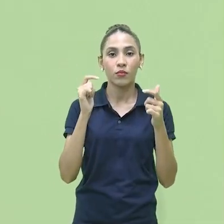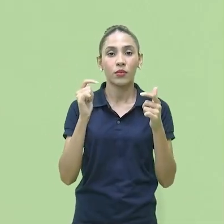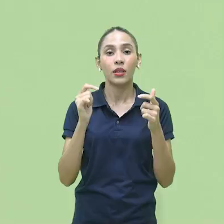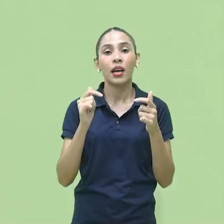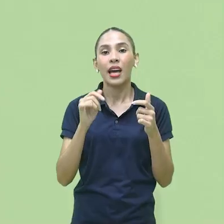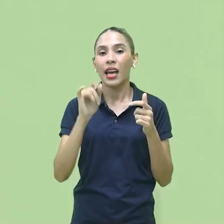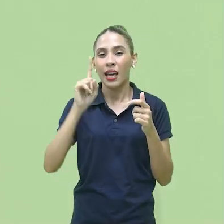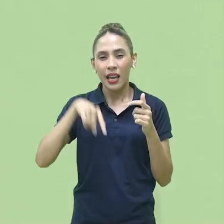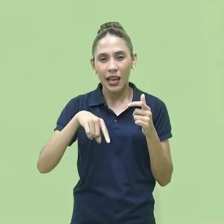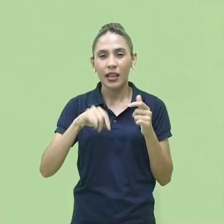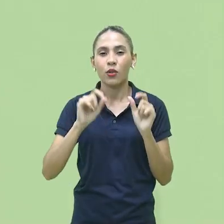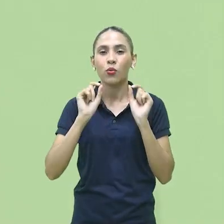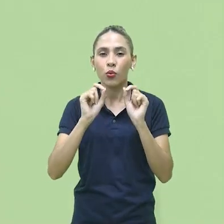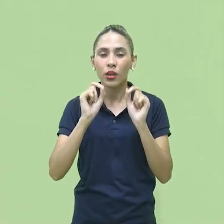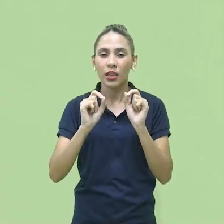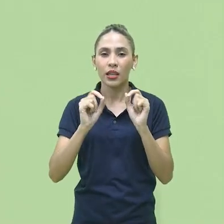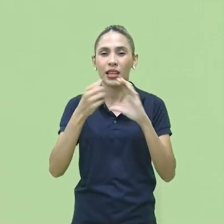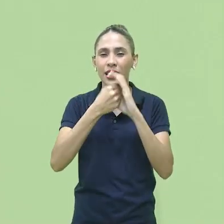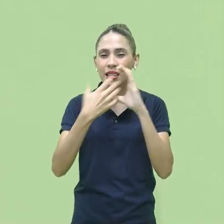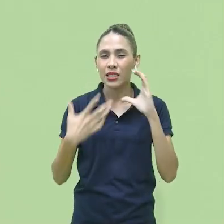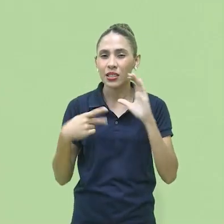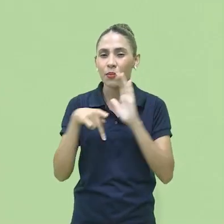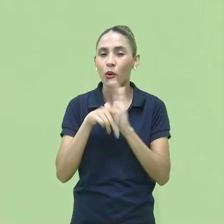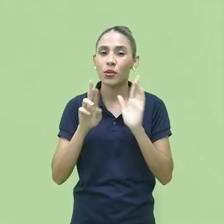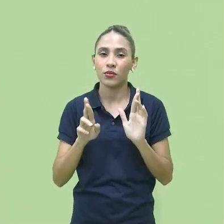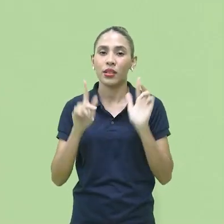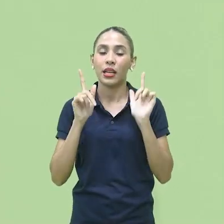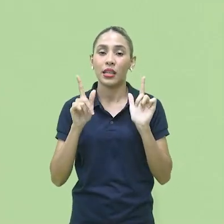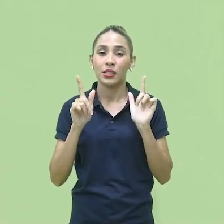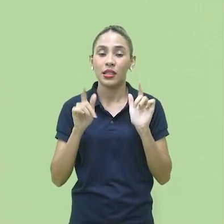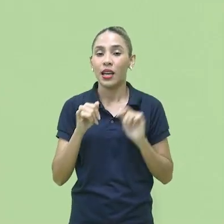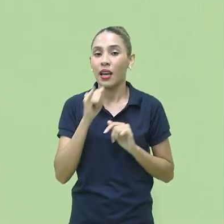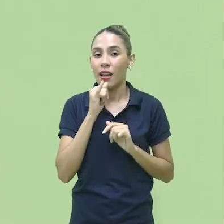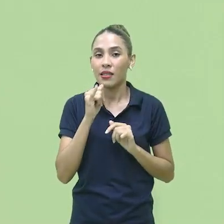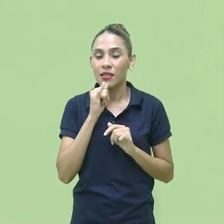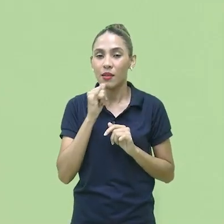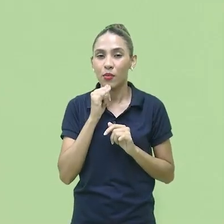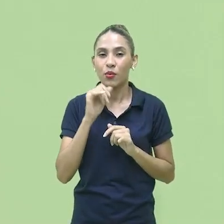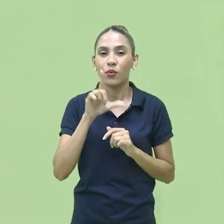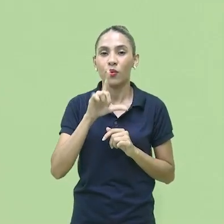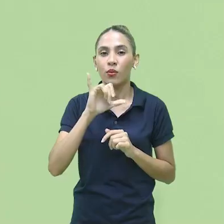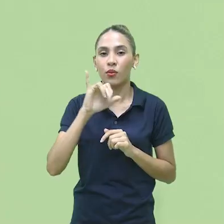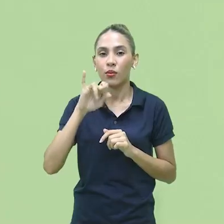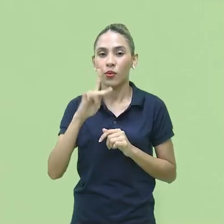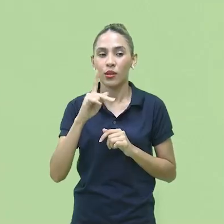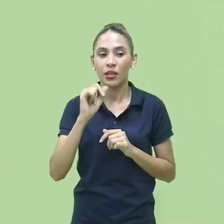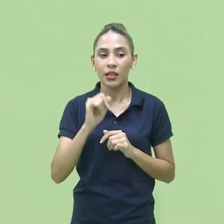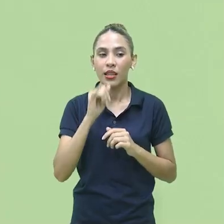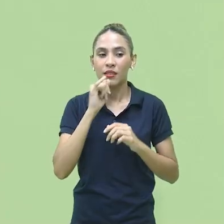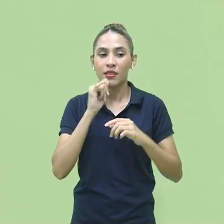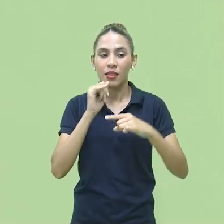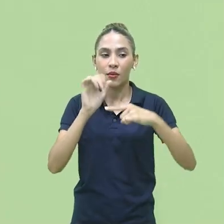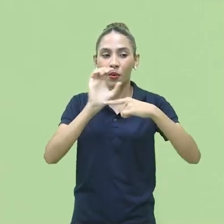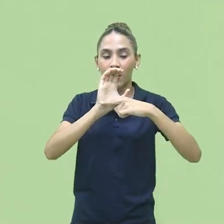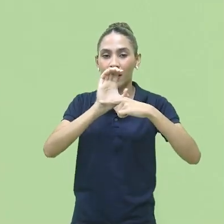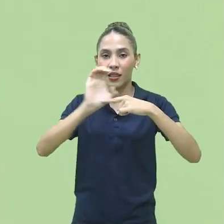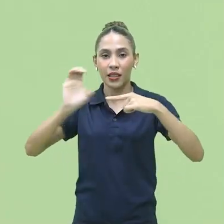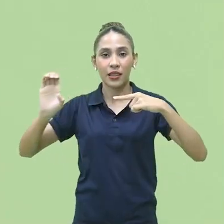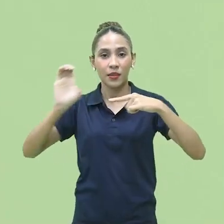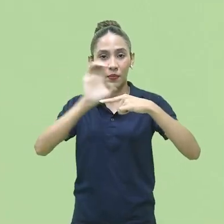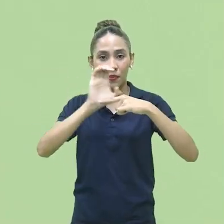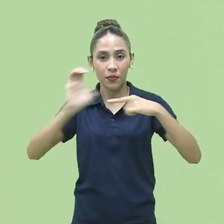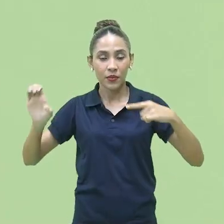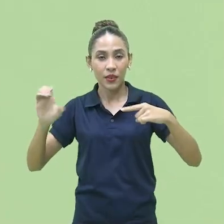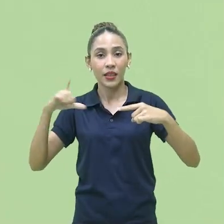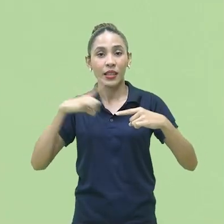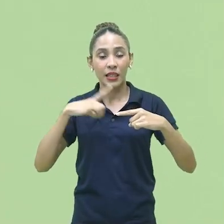a ser extremas. Por exemplo, próximo da linha do Equador, temos aí os indivíduos que são bem adaptados